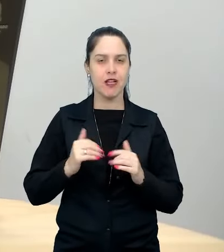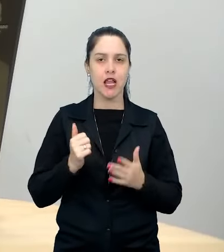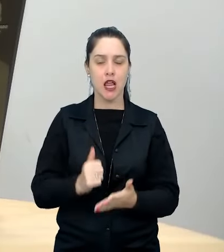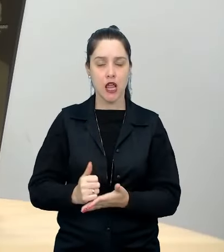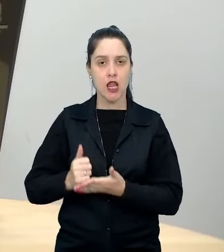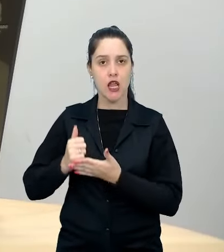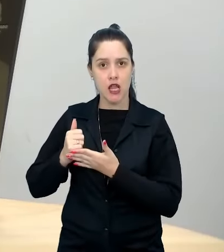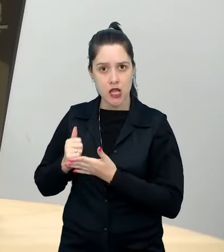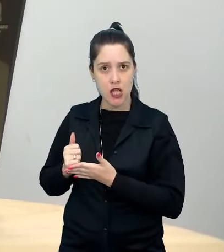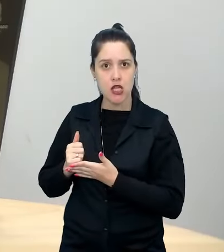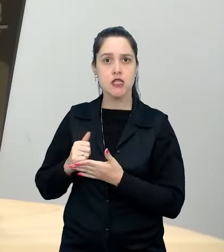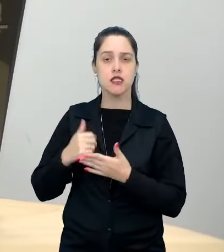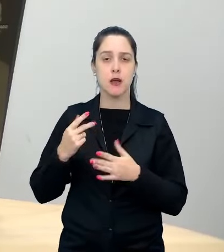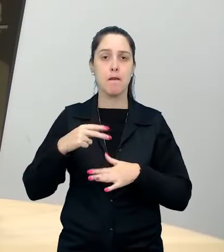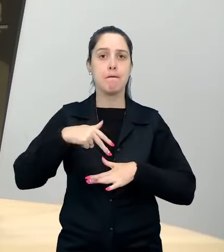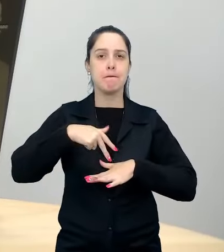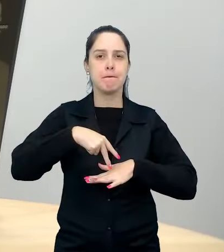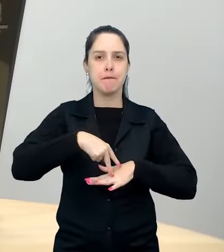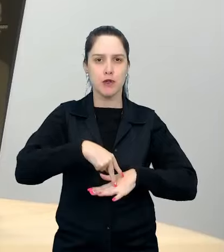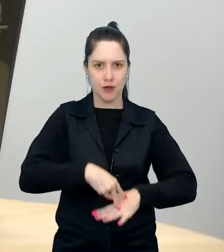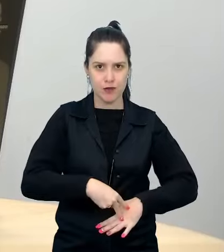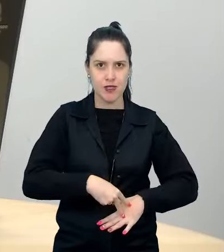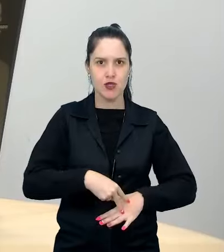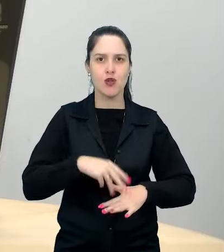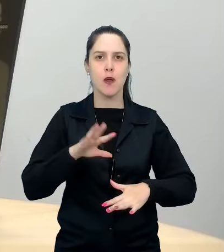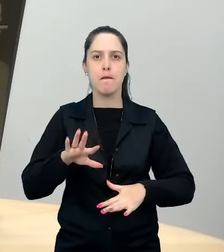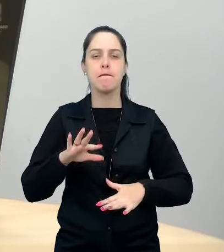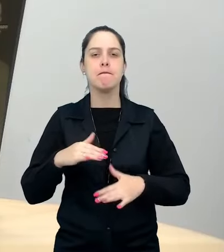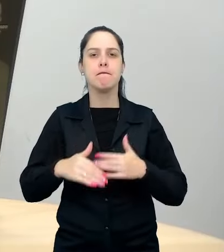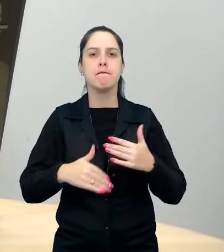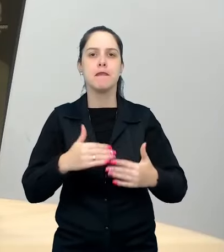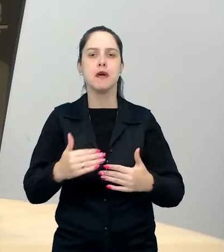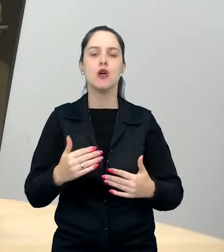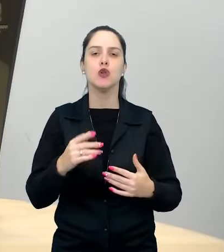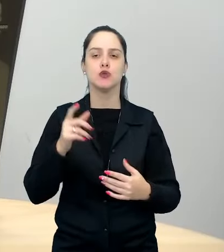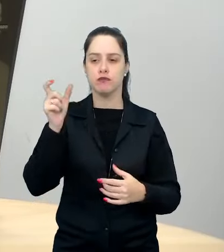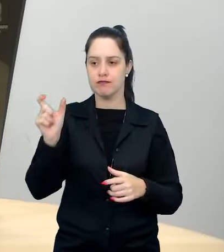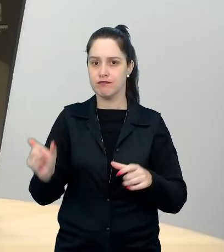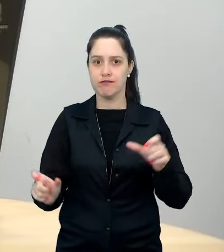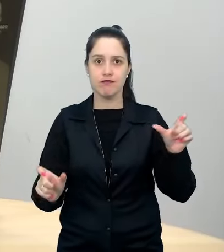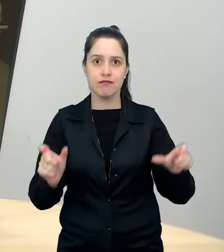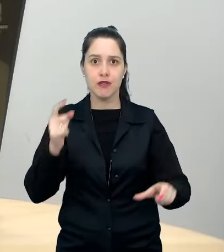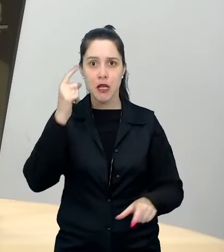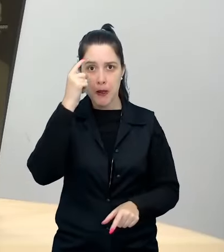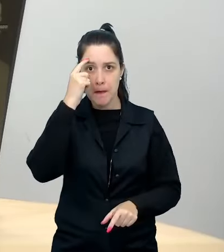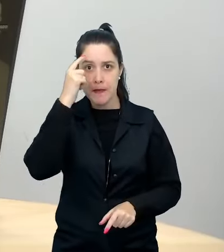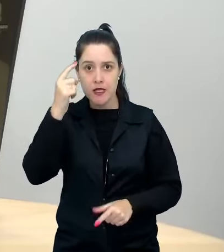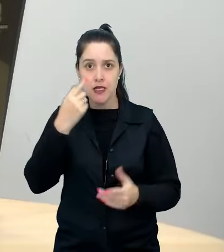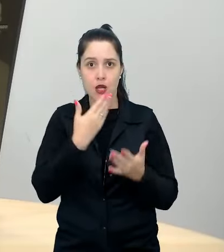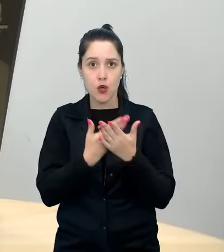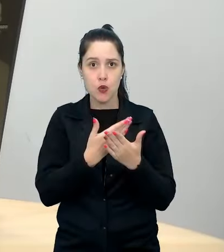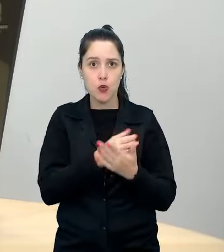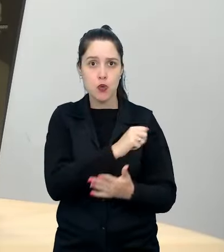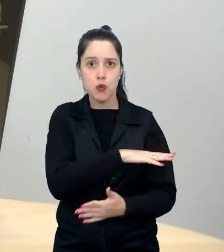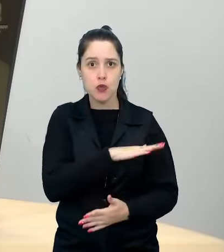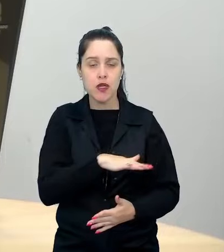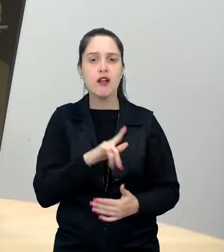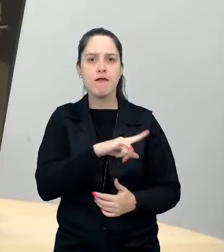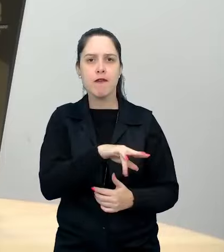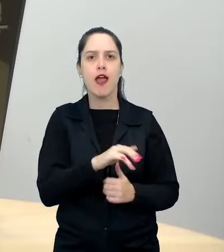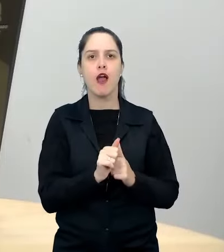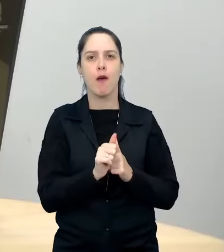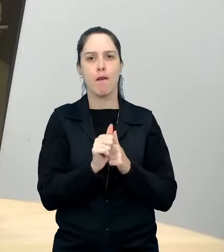trazem um protagonismo. Além de colocar o sujeito dentro da aprendizagem. Então, o estudante, ele vai acompanhando